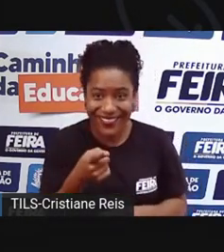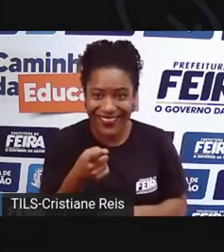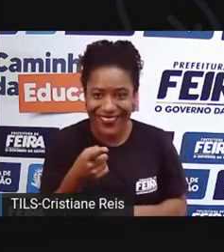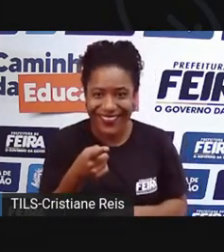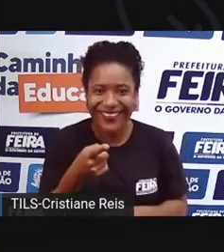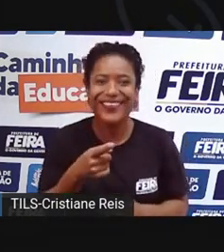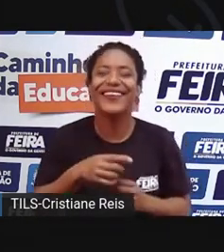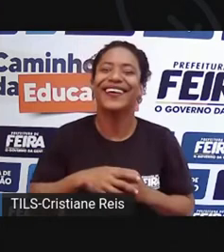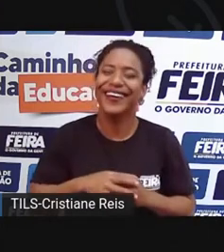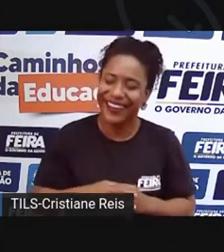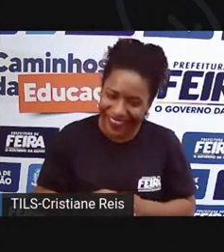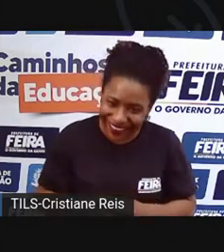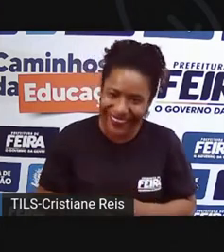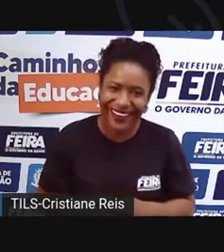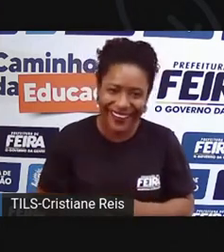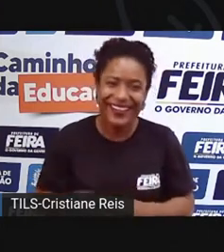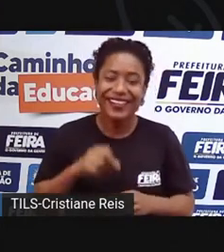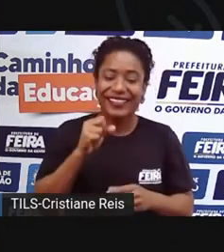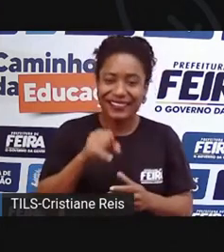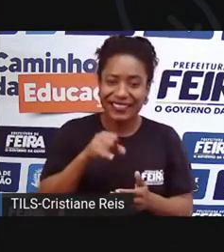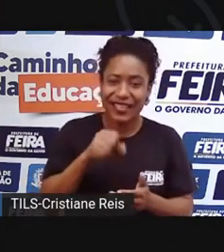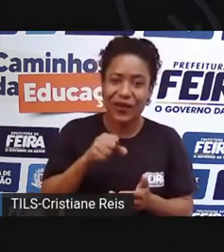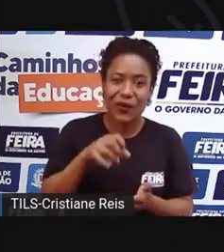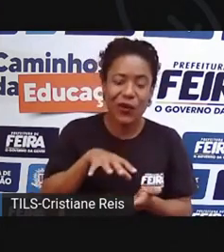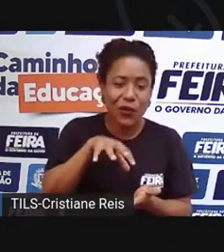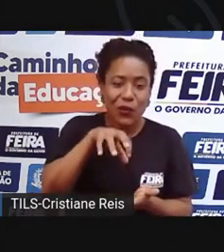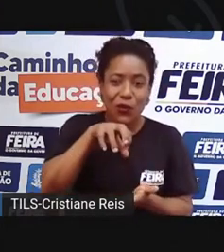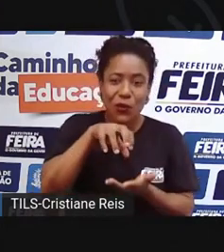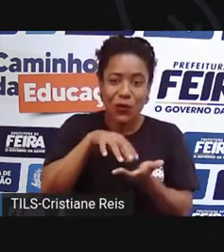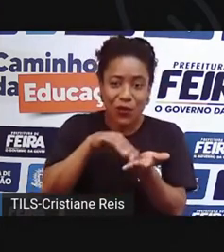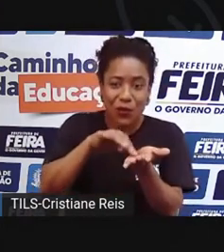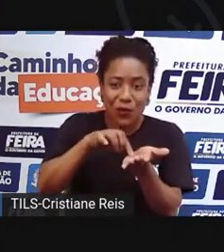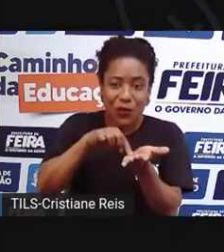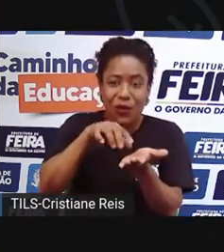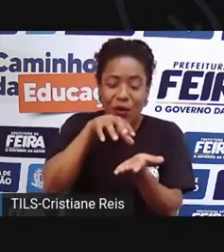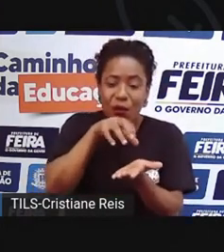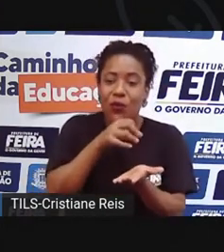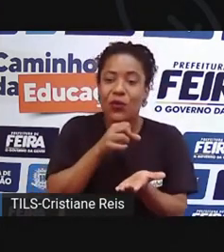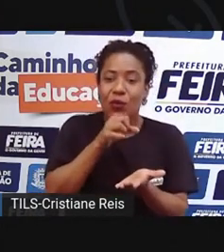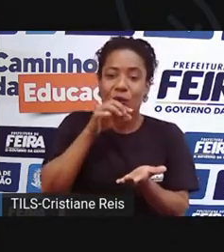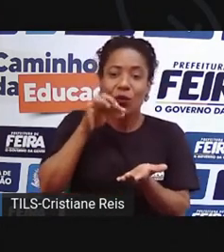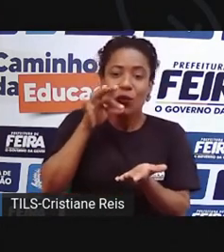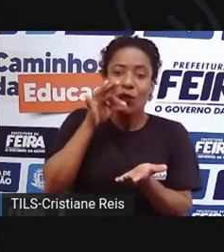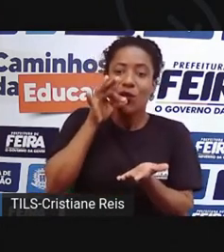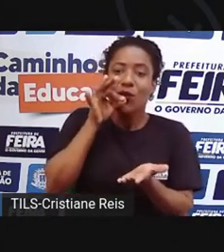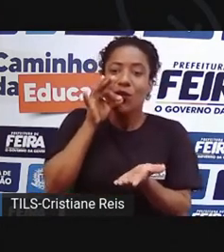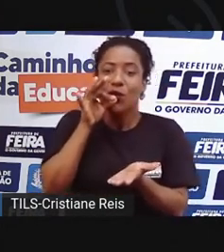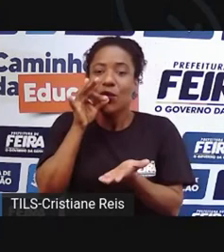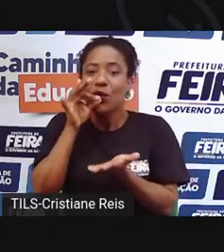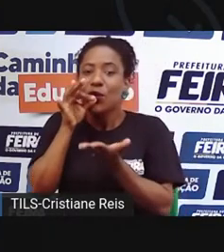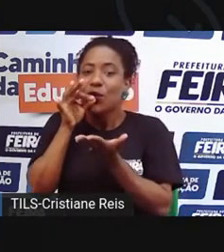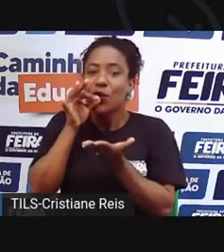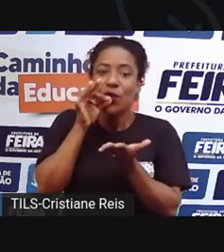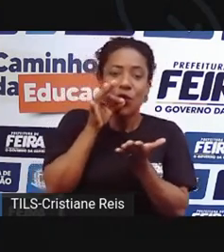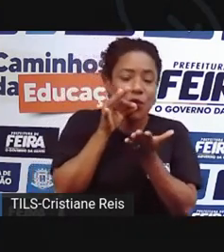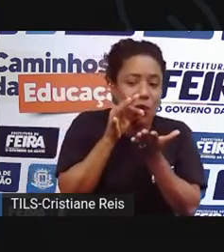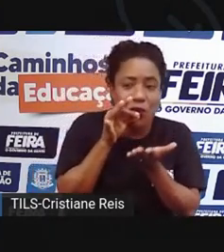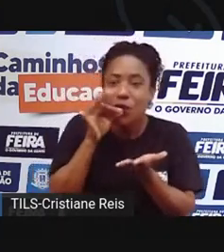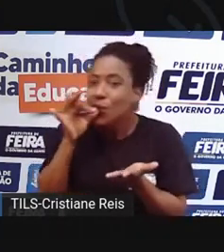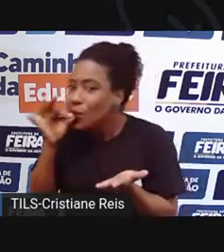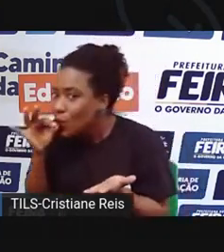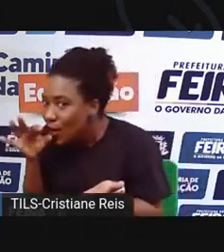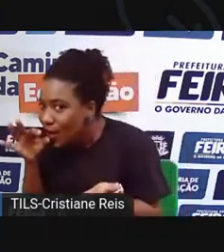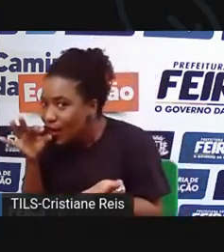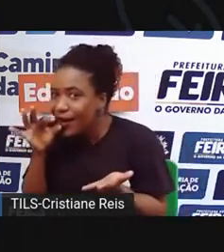Viram? Se eu sugo, eu consigo segurar o papel no meu canudo. E aí eu consigo transportar ele para outro lugar.